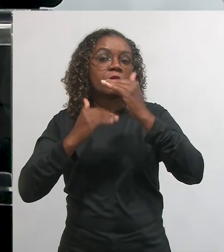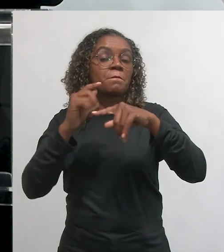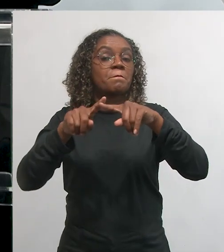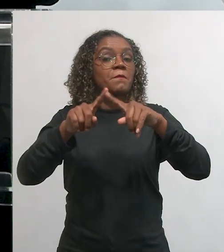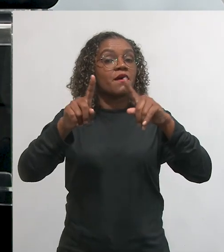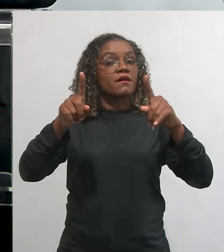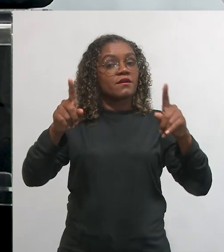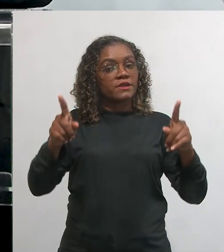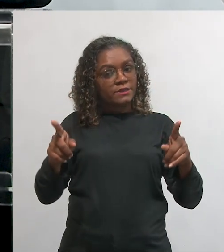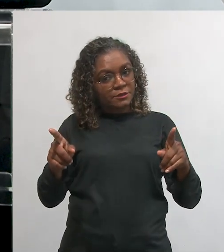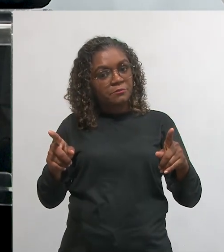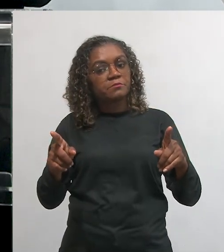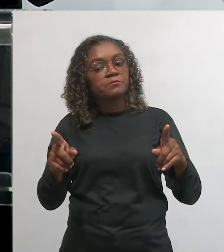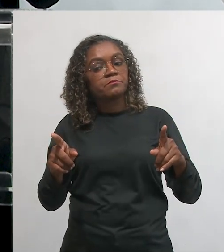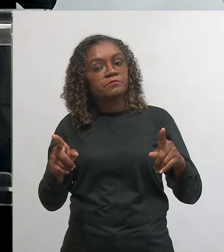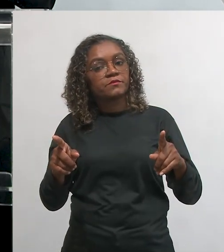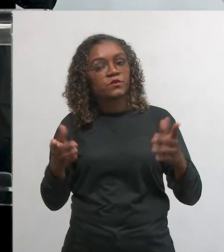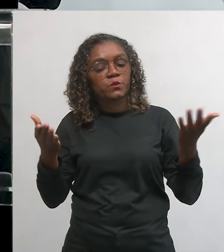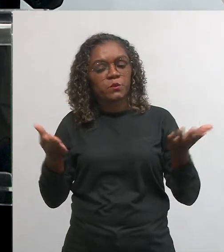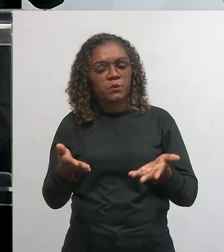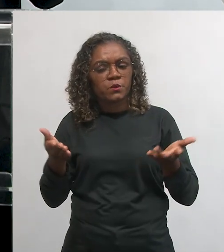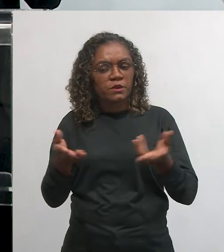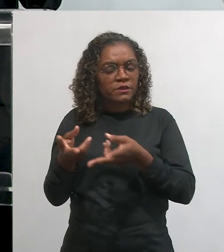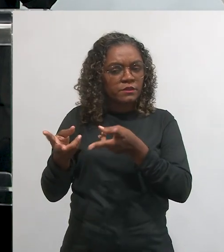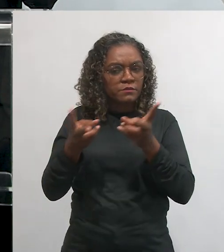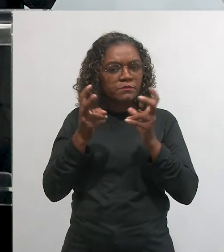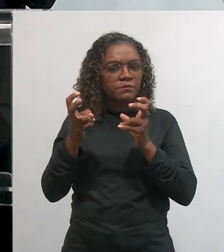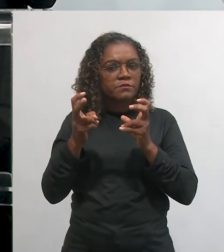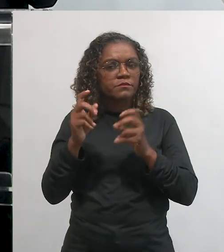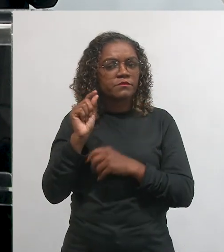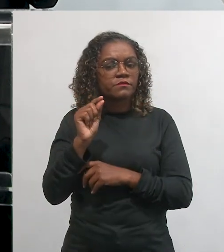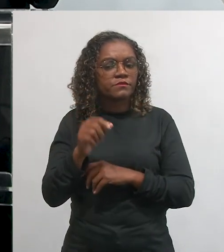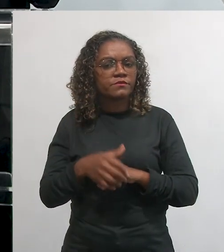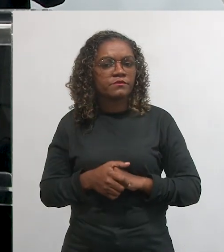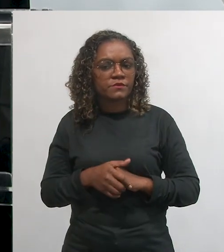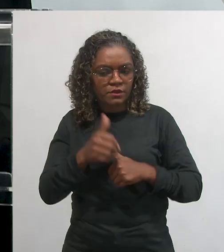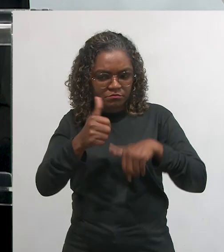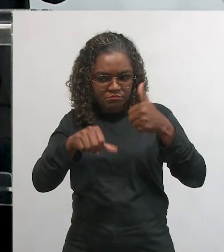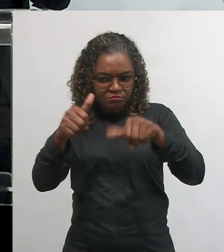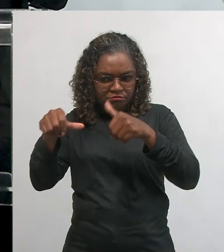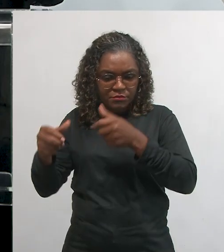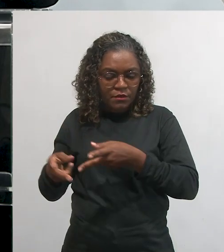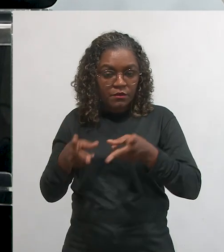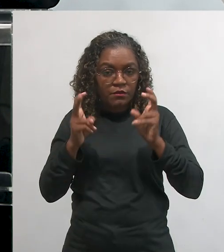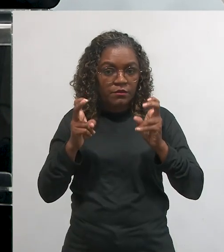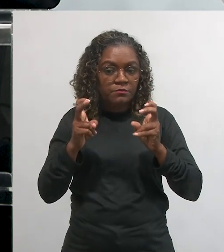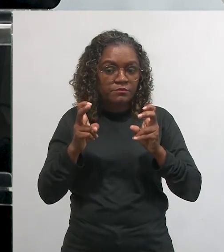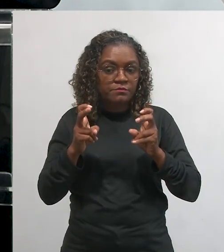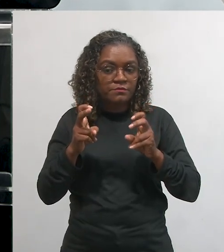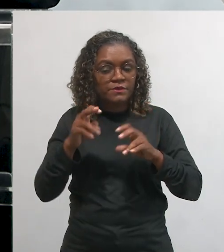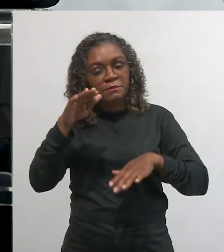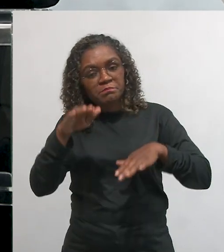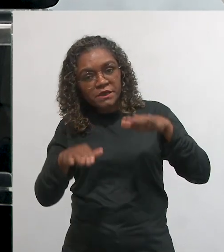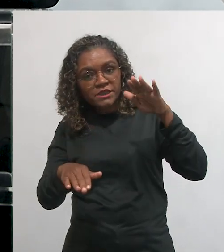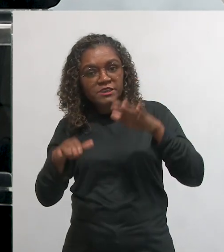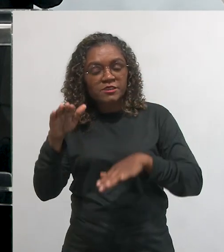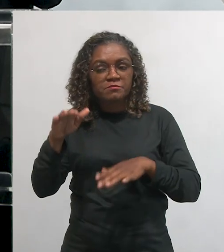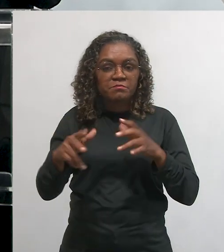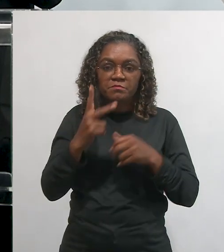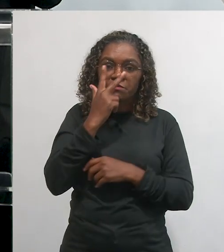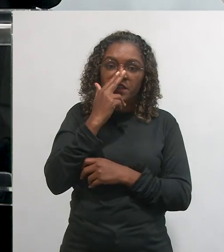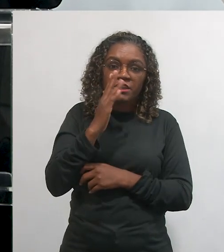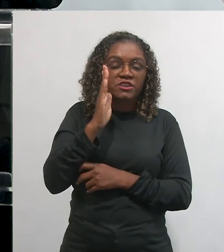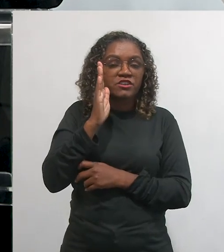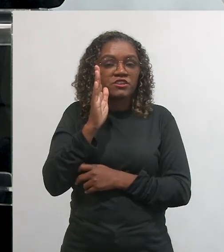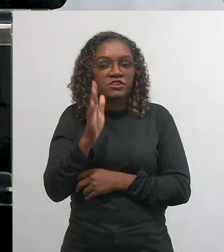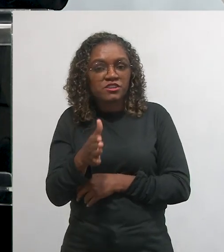bastante. Entretanto, ultimamente a gente percebe, numa análise ética, evidentemente, que ela está um